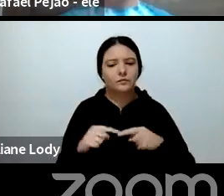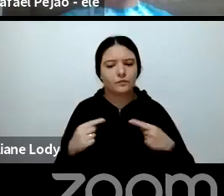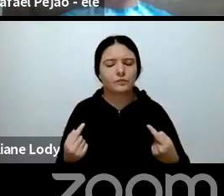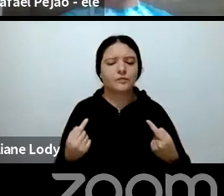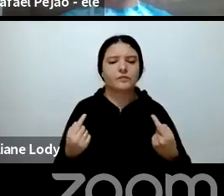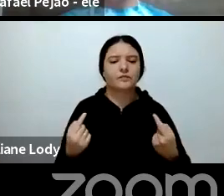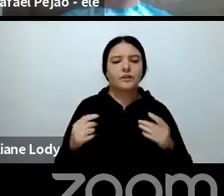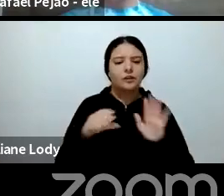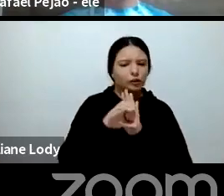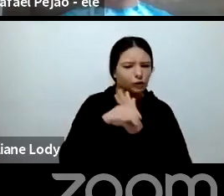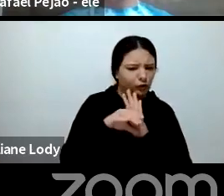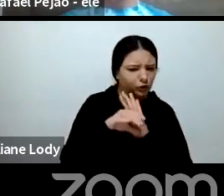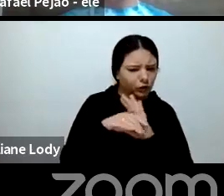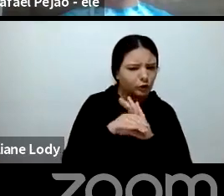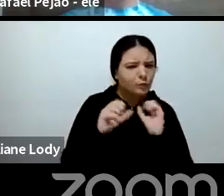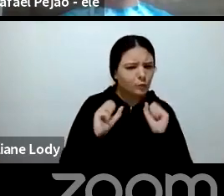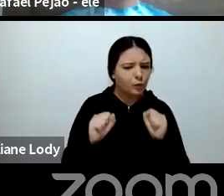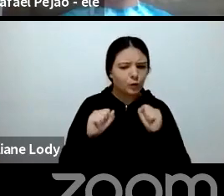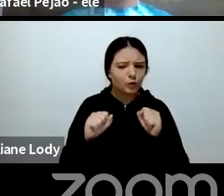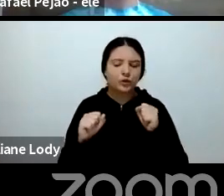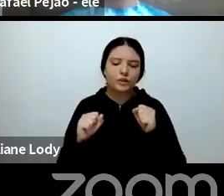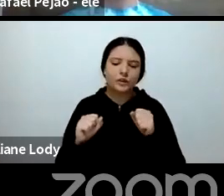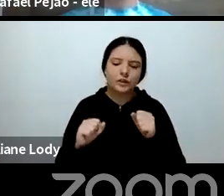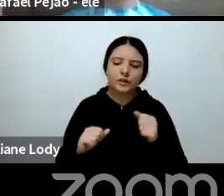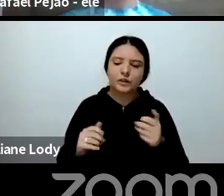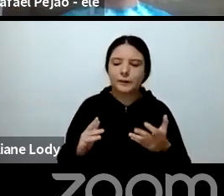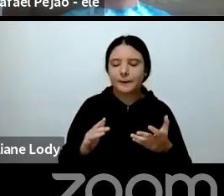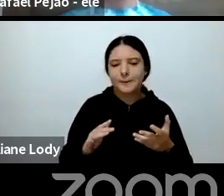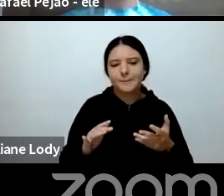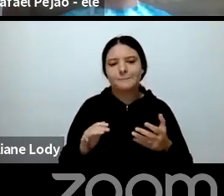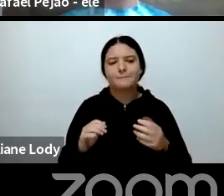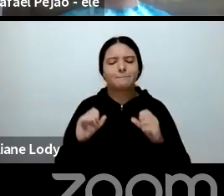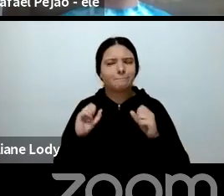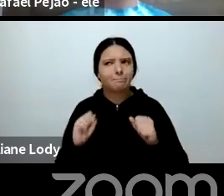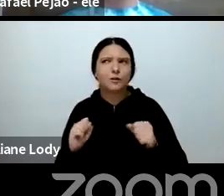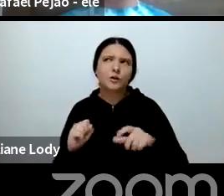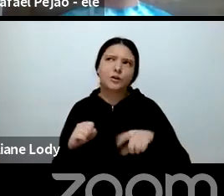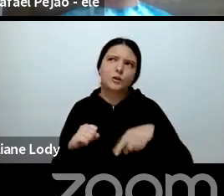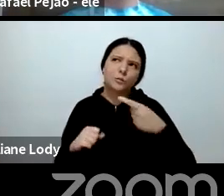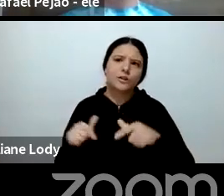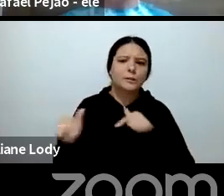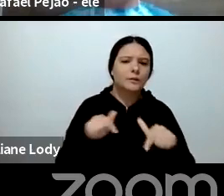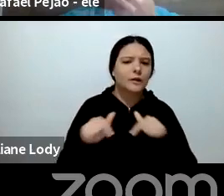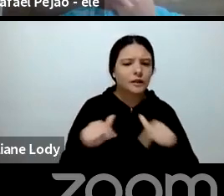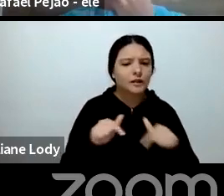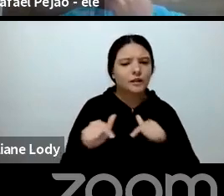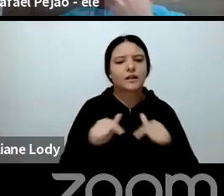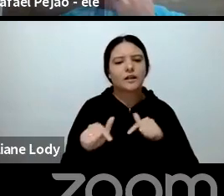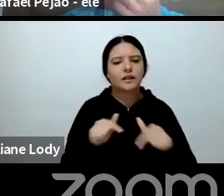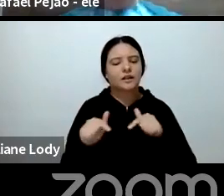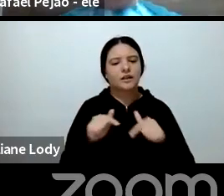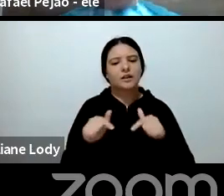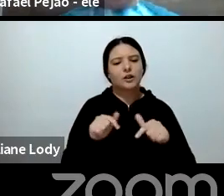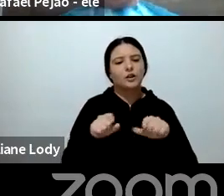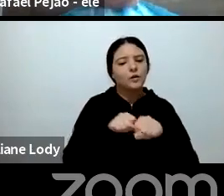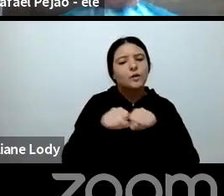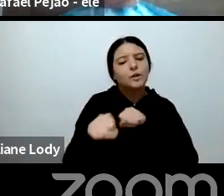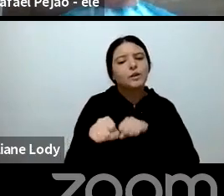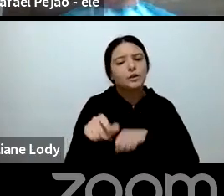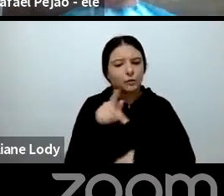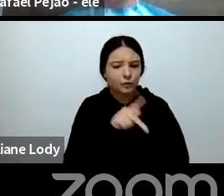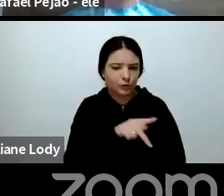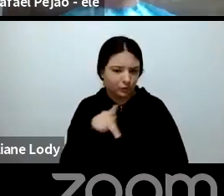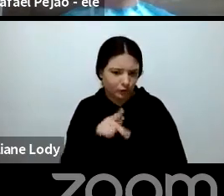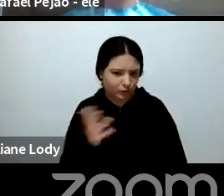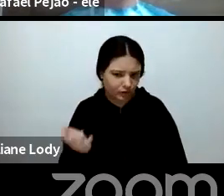conceito poderia ser algo que a gente pudesse trabalhar na formação de professores, não